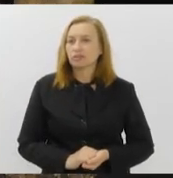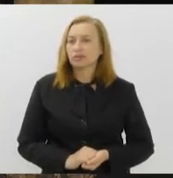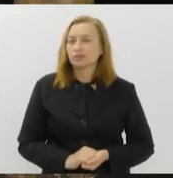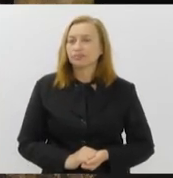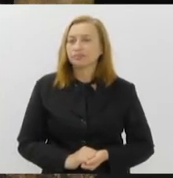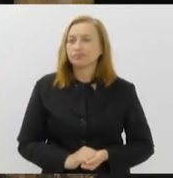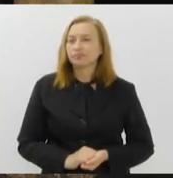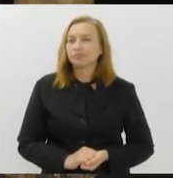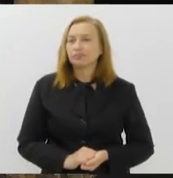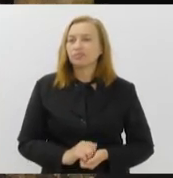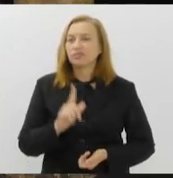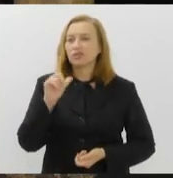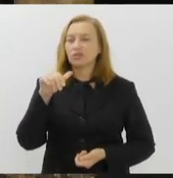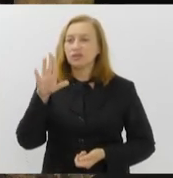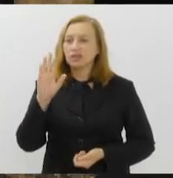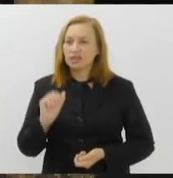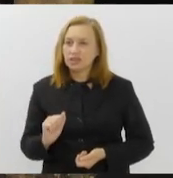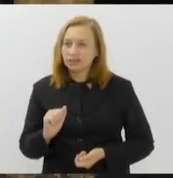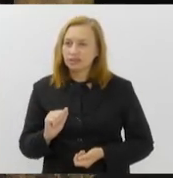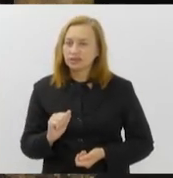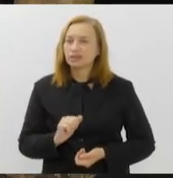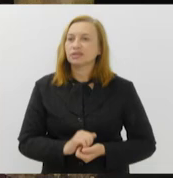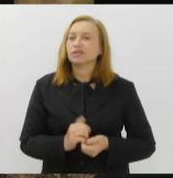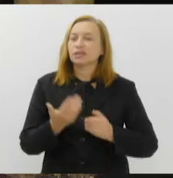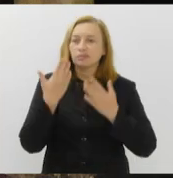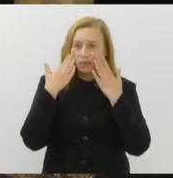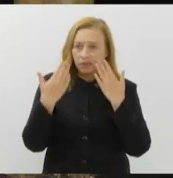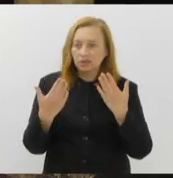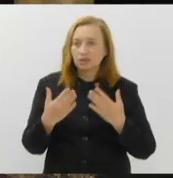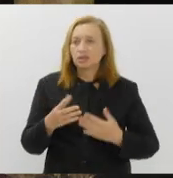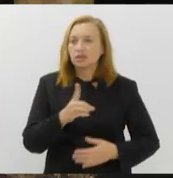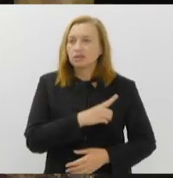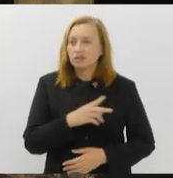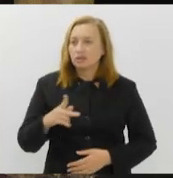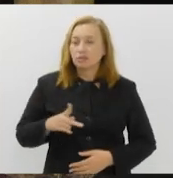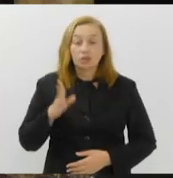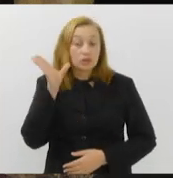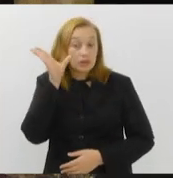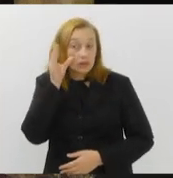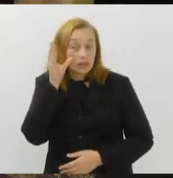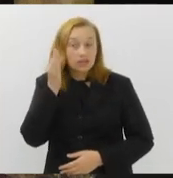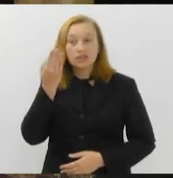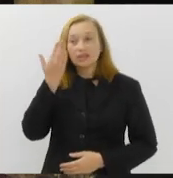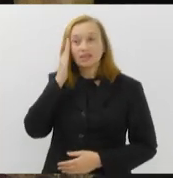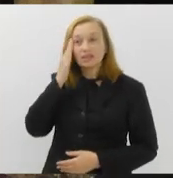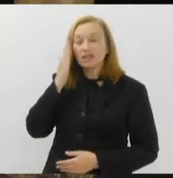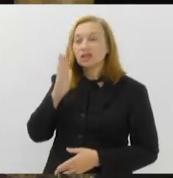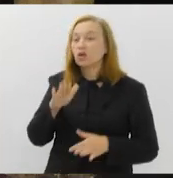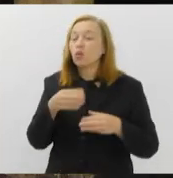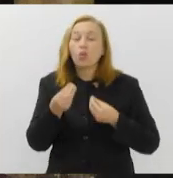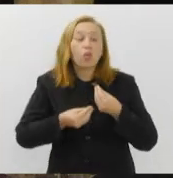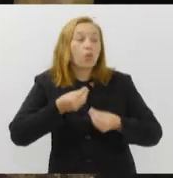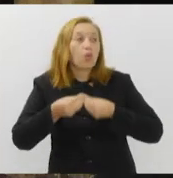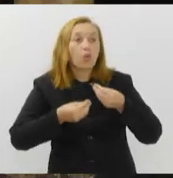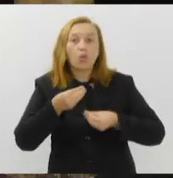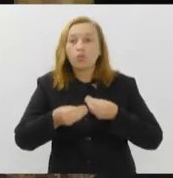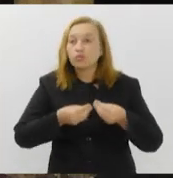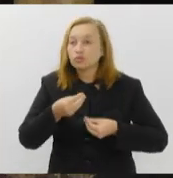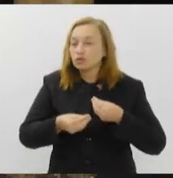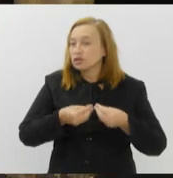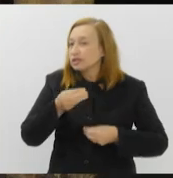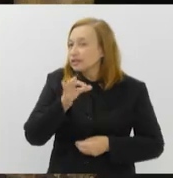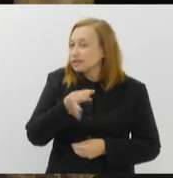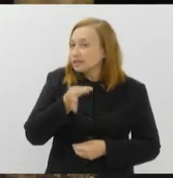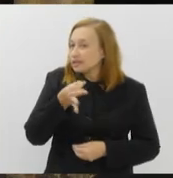A Luciana, nossa superintendente, apresentou aqui. Nós temos na Defensoria muito interesse em entender de como a gente vai, de